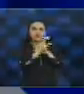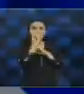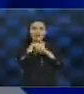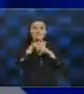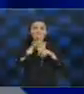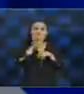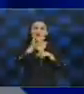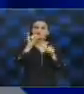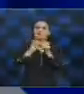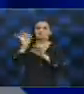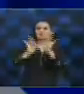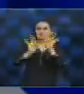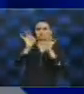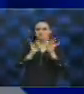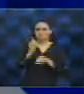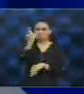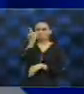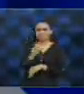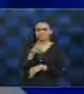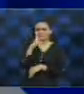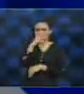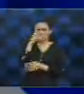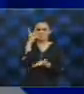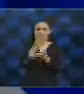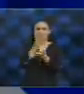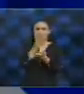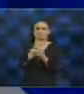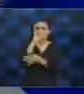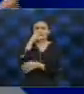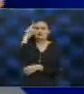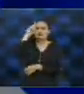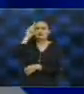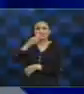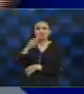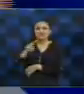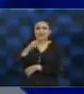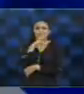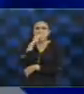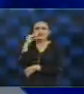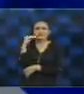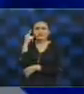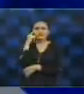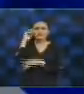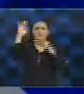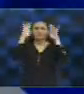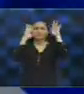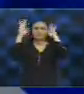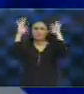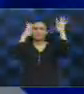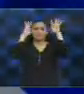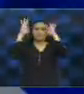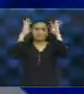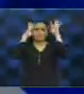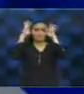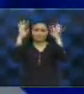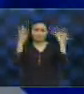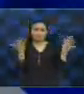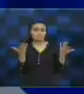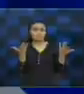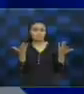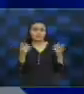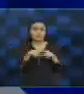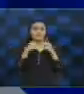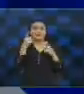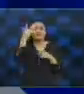mais. O candidato parece Alice no País das Maravilhas. Sonha, delira, ou às vezes, quem sabe, delira não